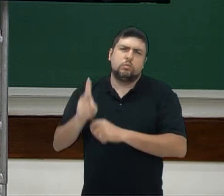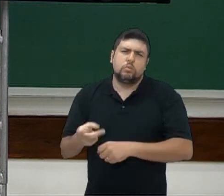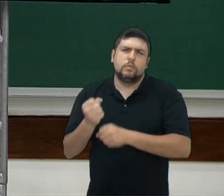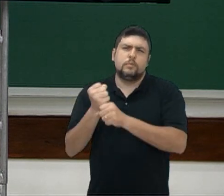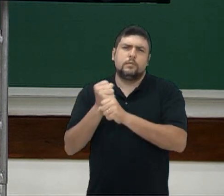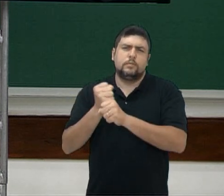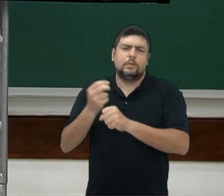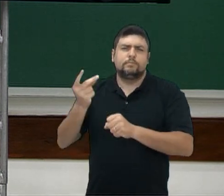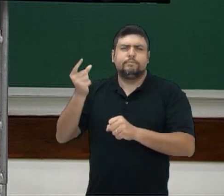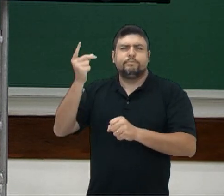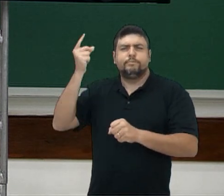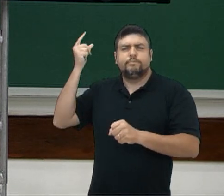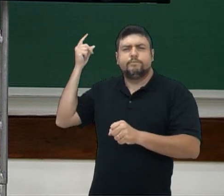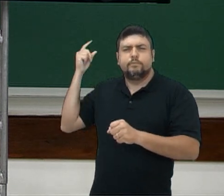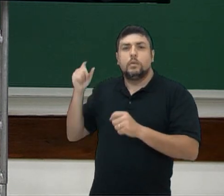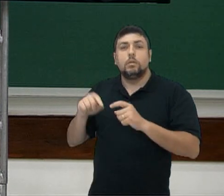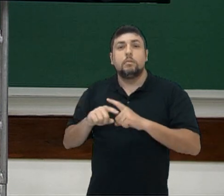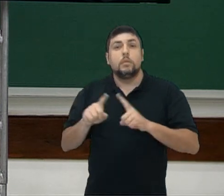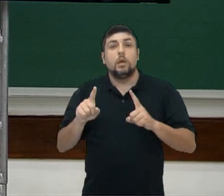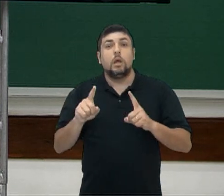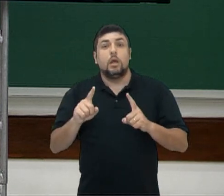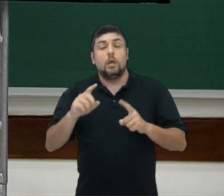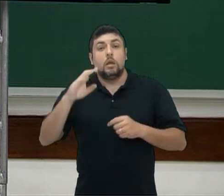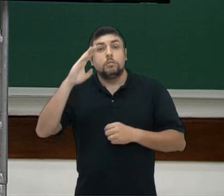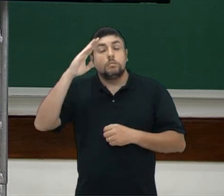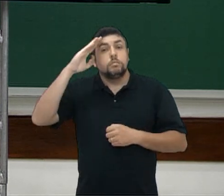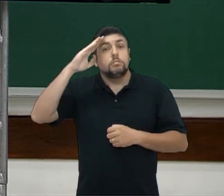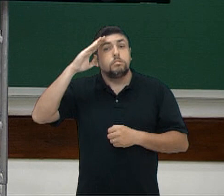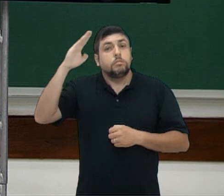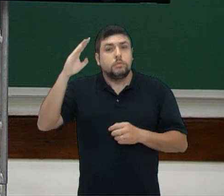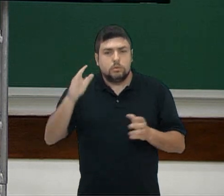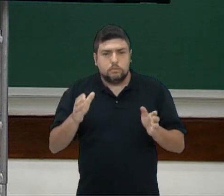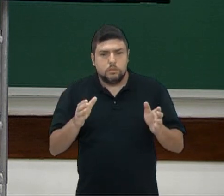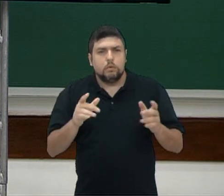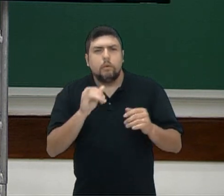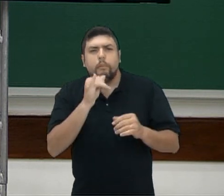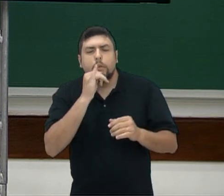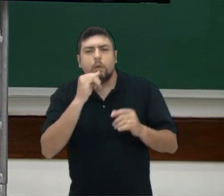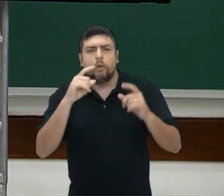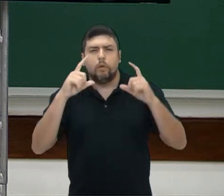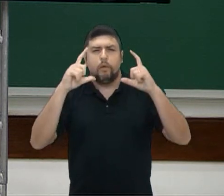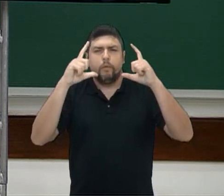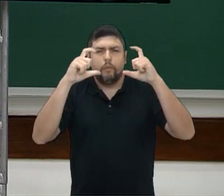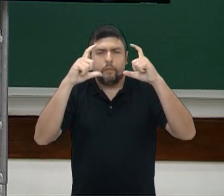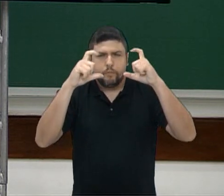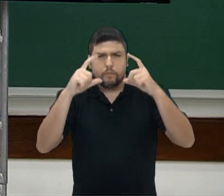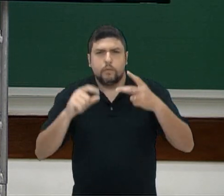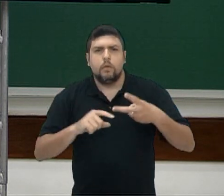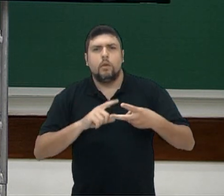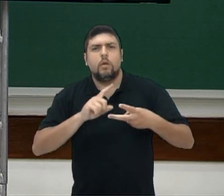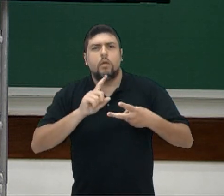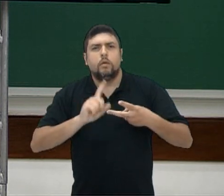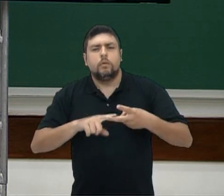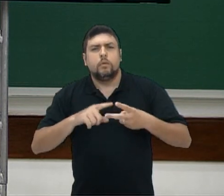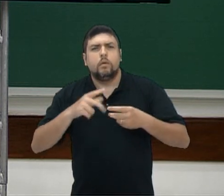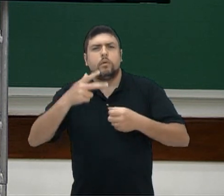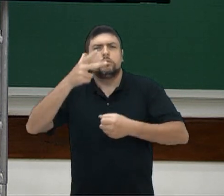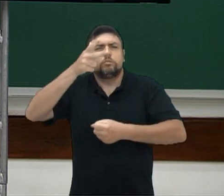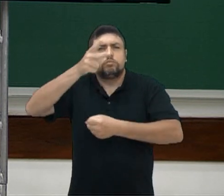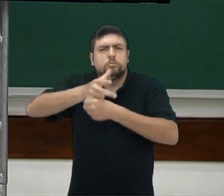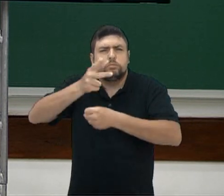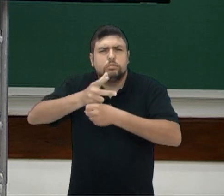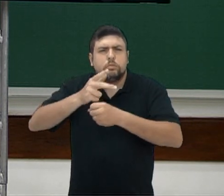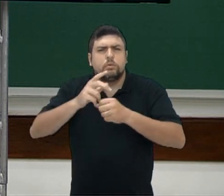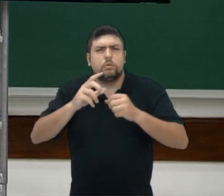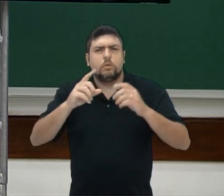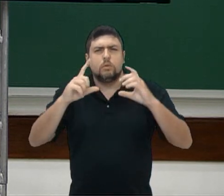que você tem como a base principal de uma câmera digital, de uma câmera fotográfica que você acaba trabalhando, e aí você tem essa